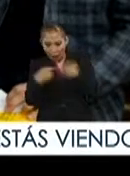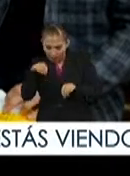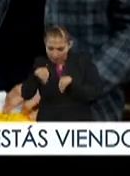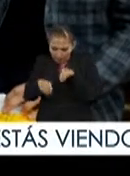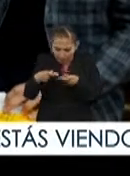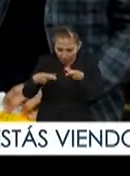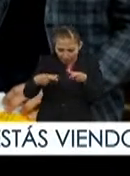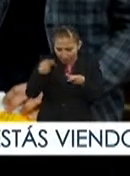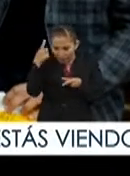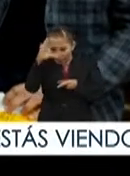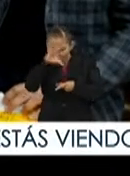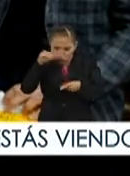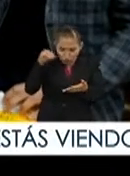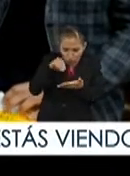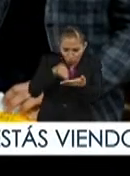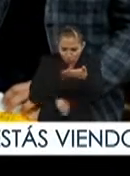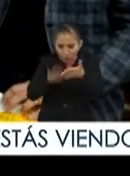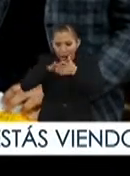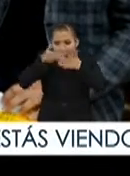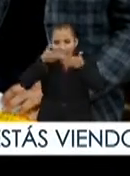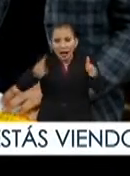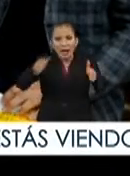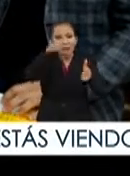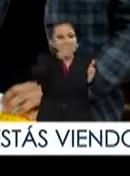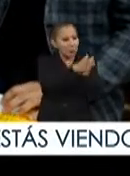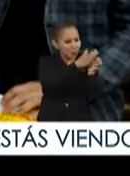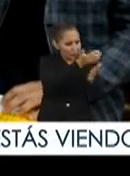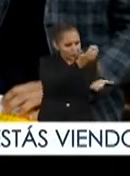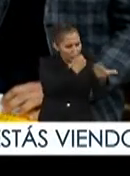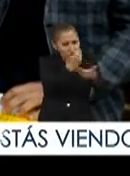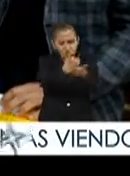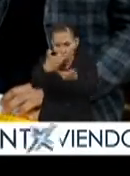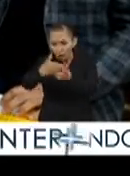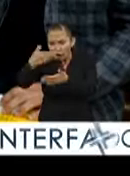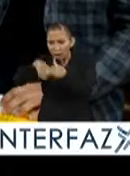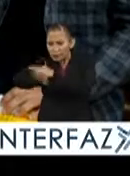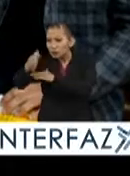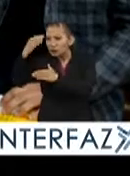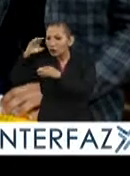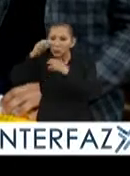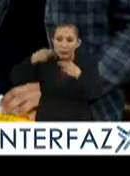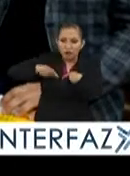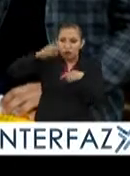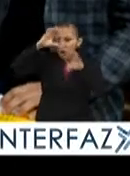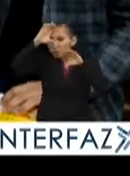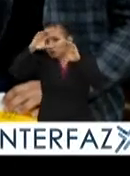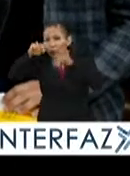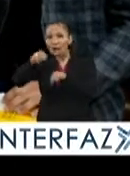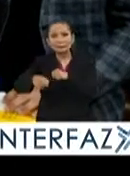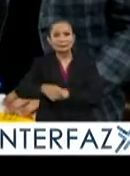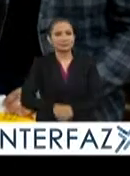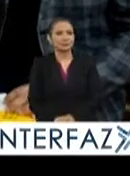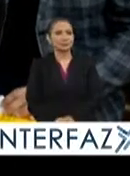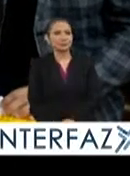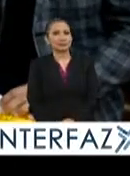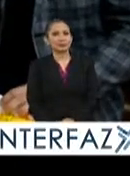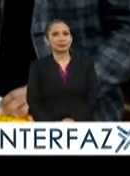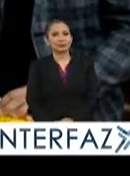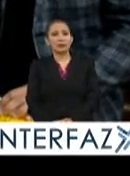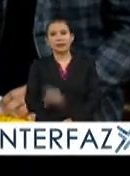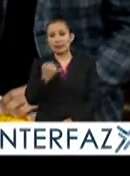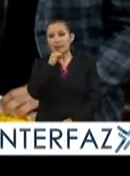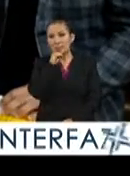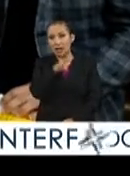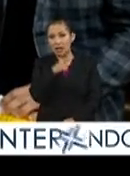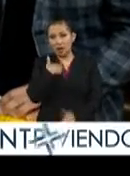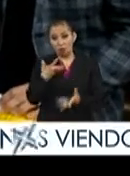pública, de ampliar a participação e o acesso à cultura para todo o estado de São Paulo. Creo que también